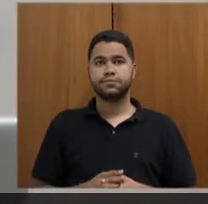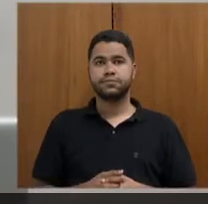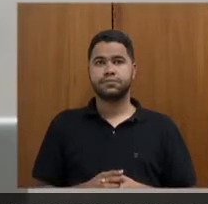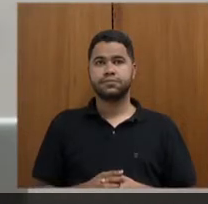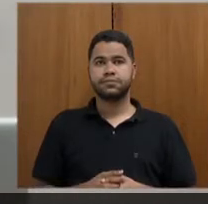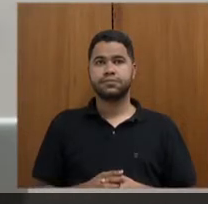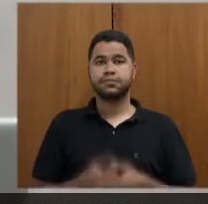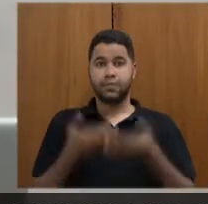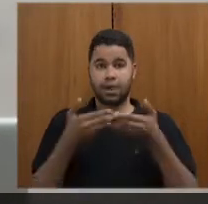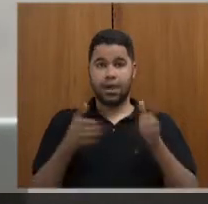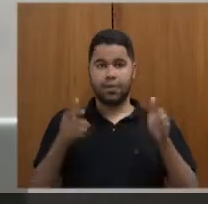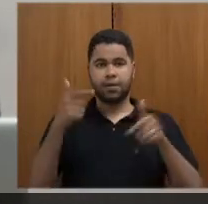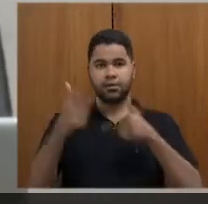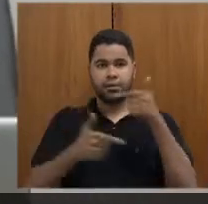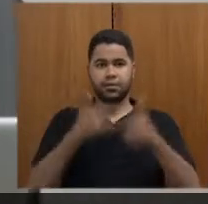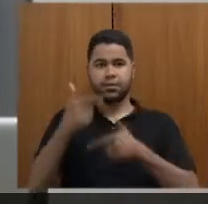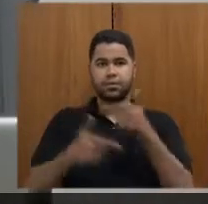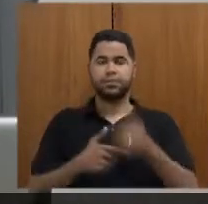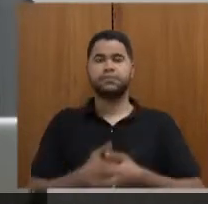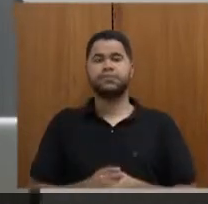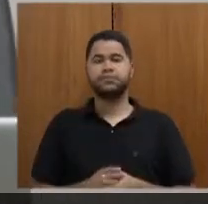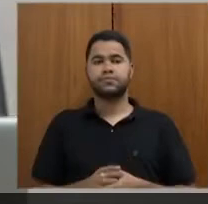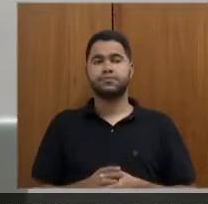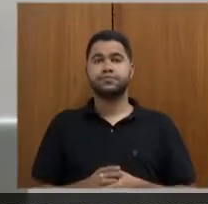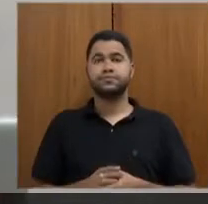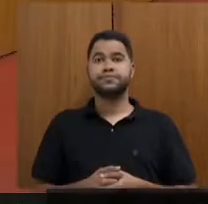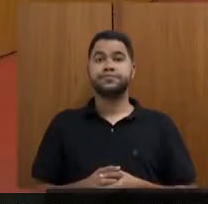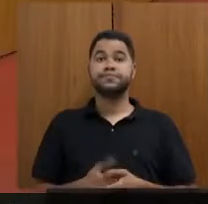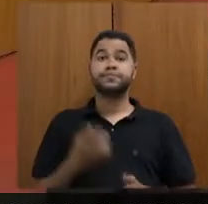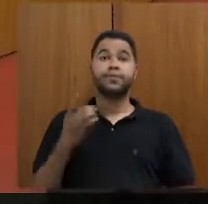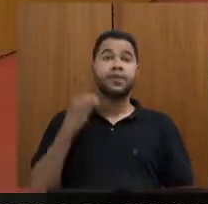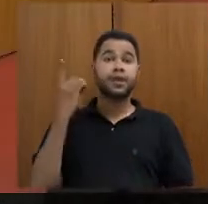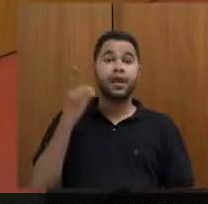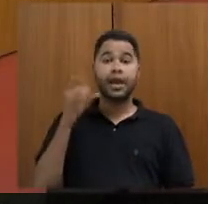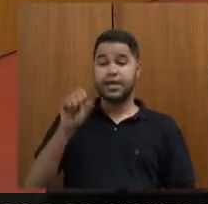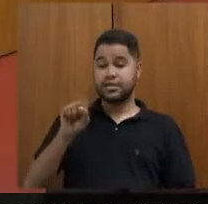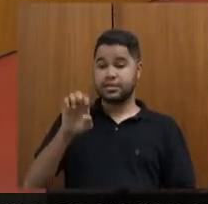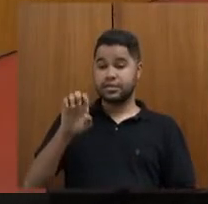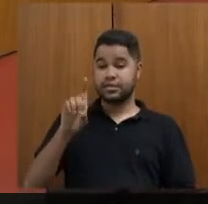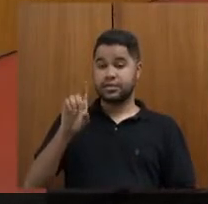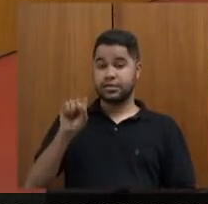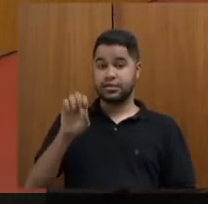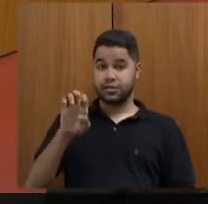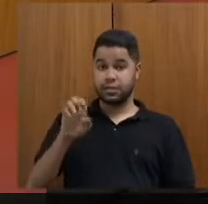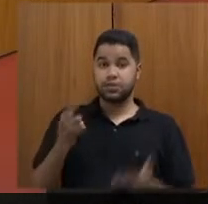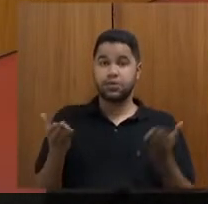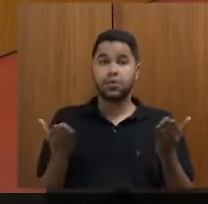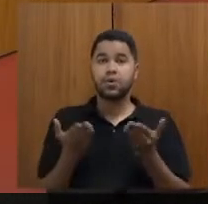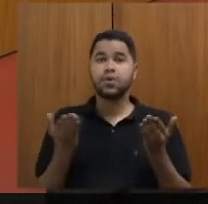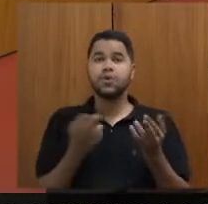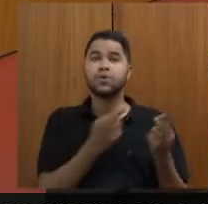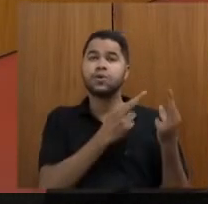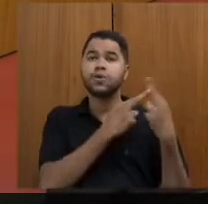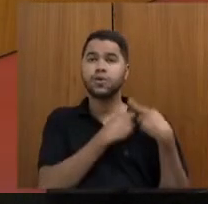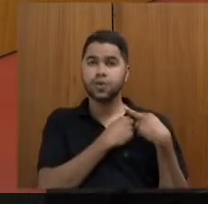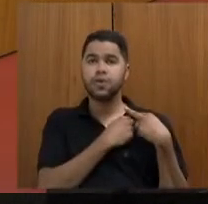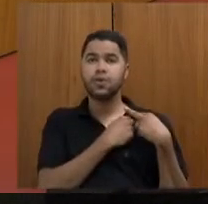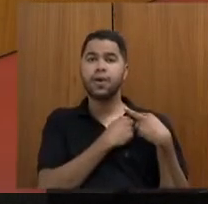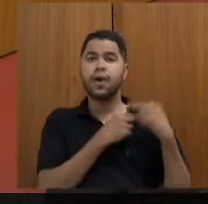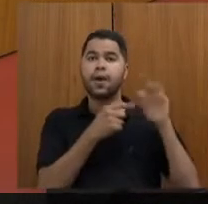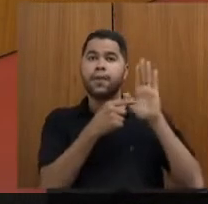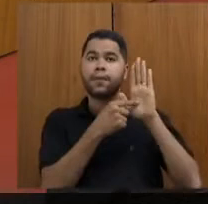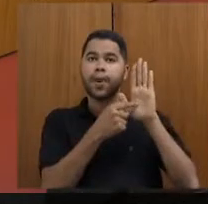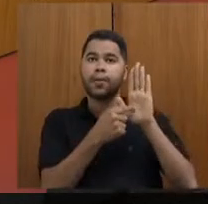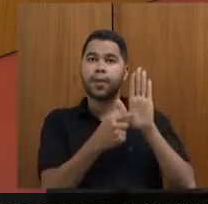reabrindo os trabalhos, por favor. Então, deputado, a CEDESI hoje ela é responsável pela